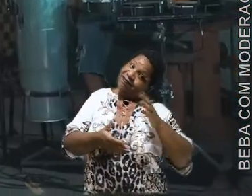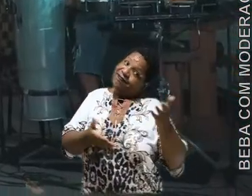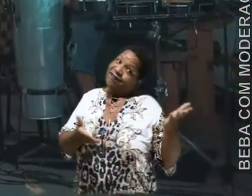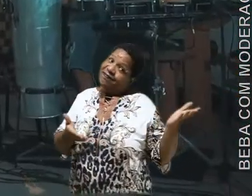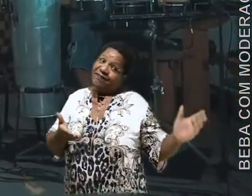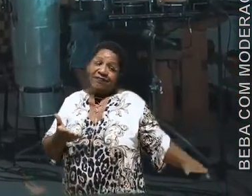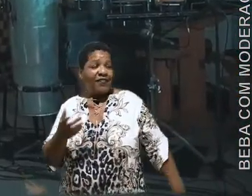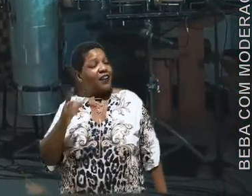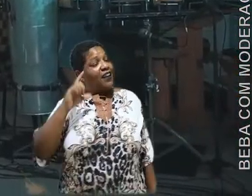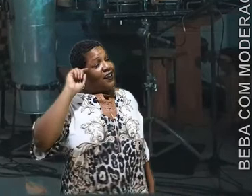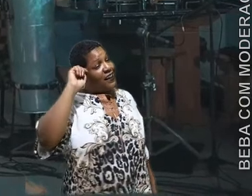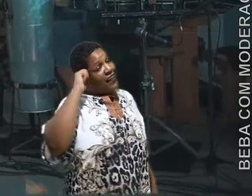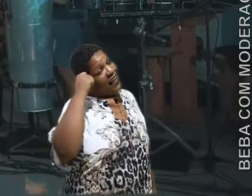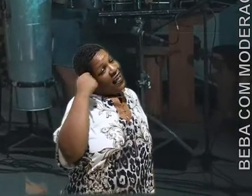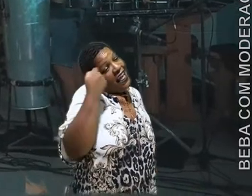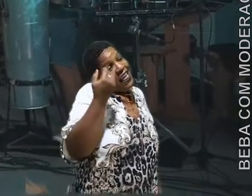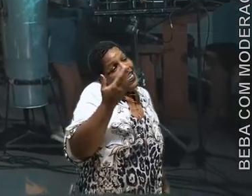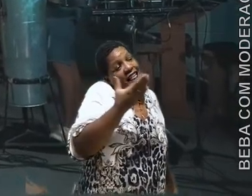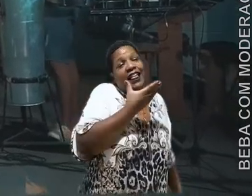rodou